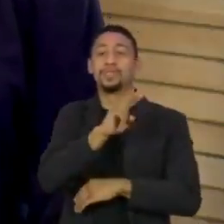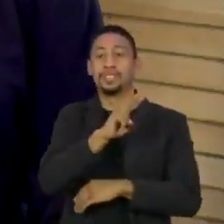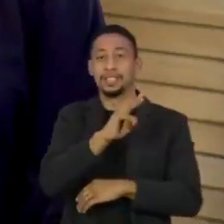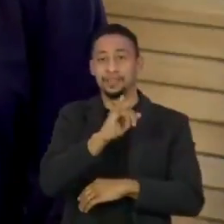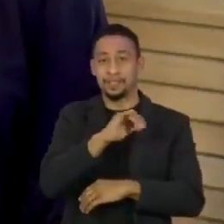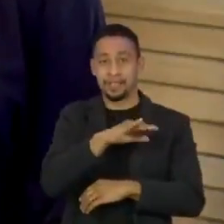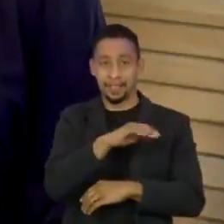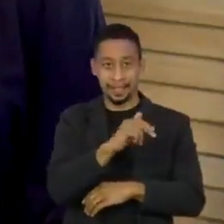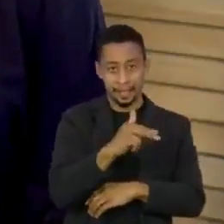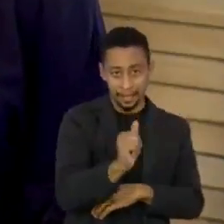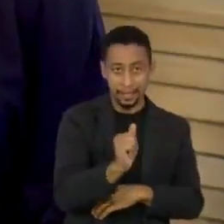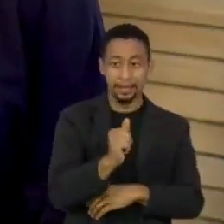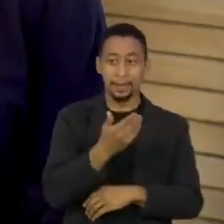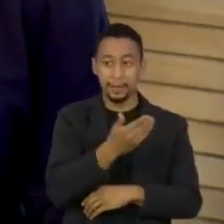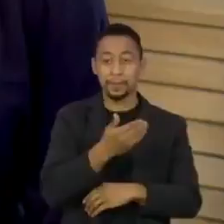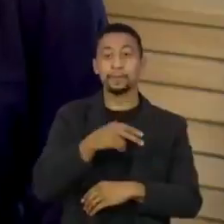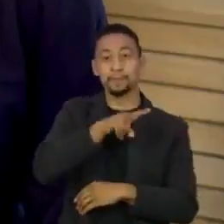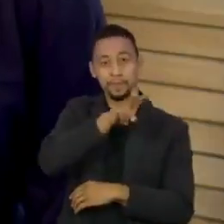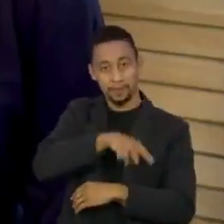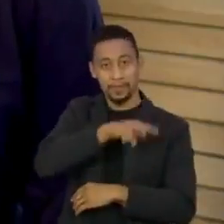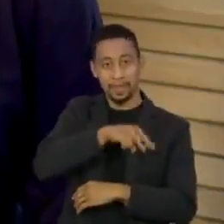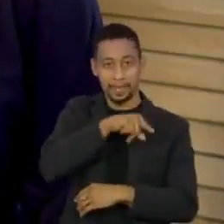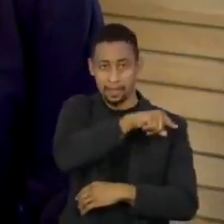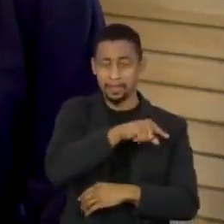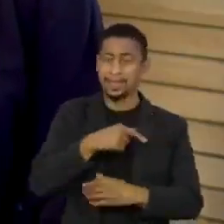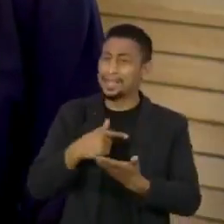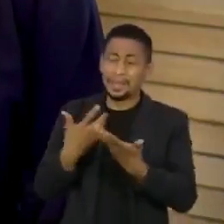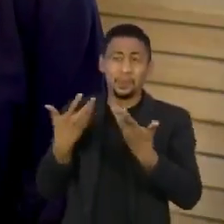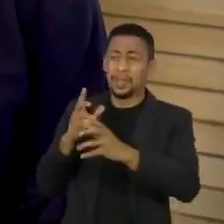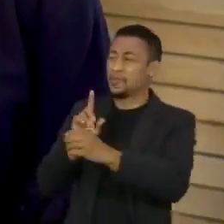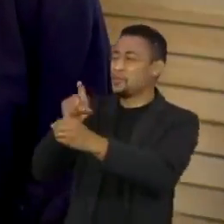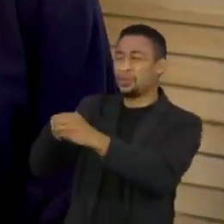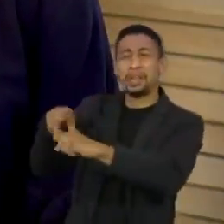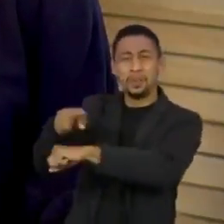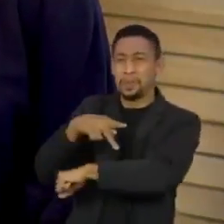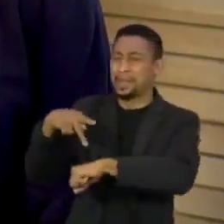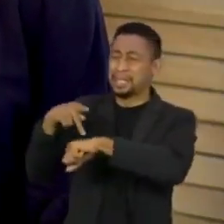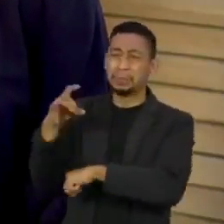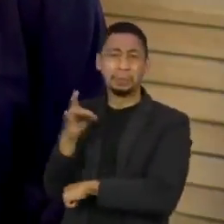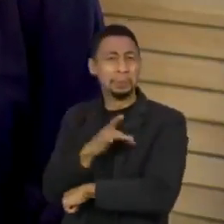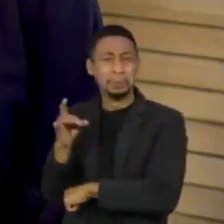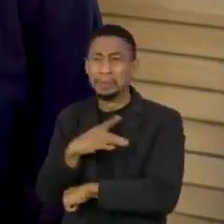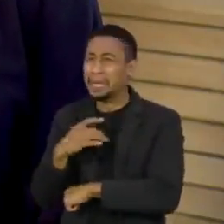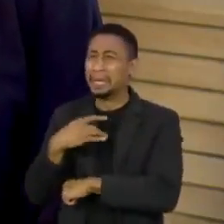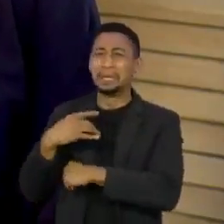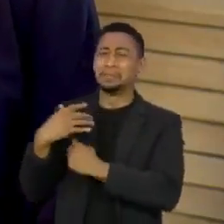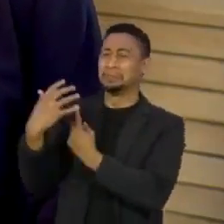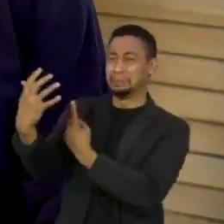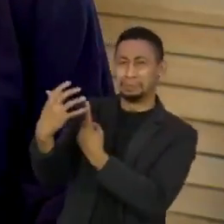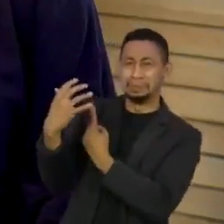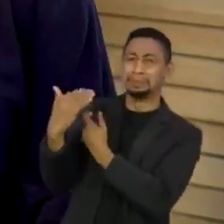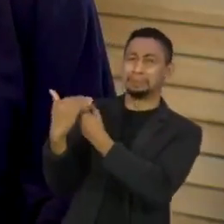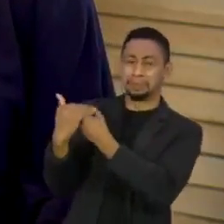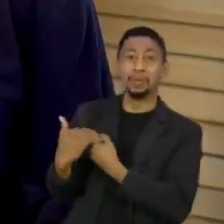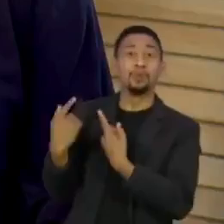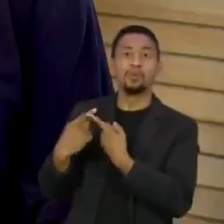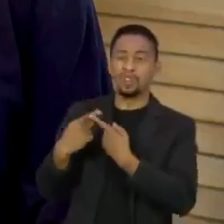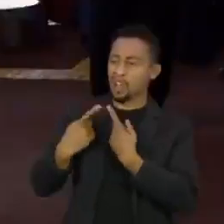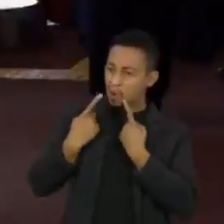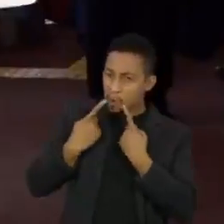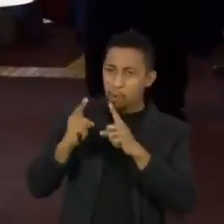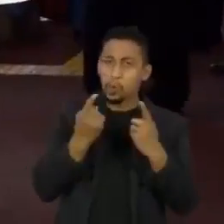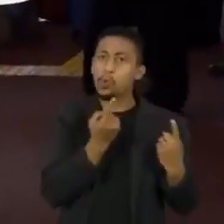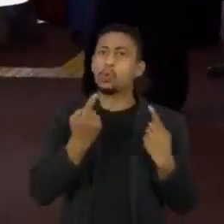atleta se recusou a voltar ao país com receio de sofrer represálias depois de criticar dirigentes do país em